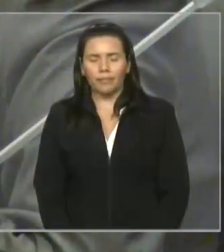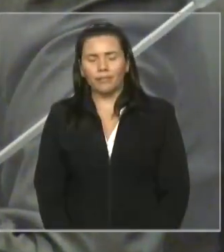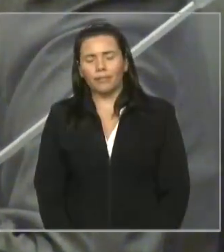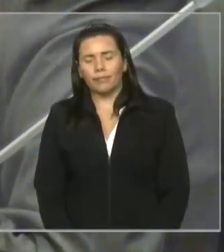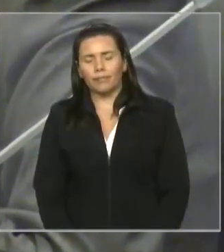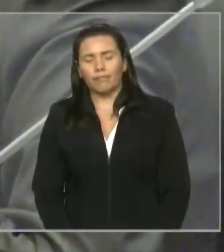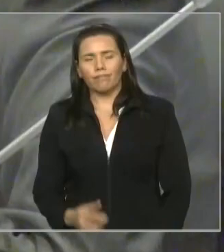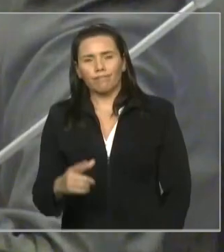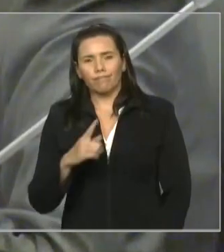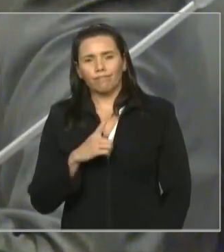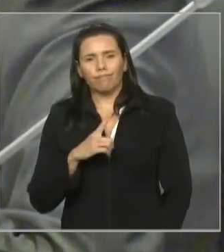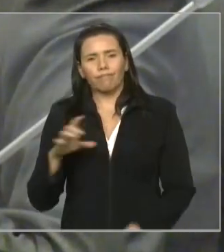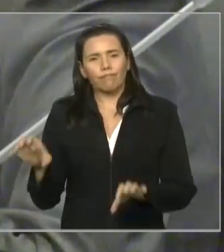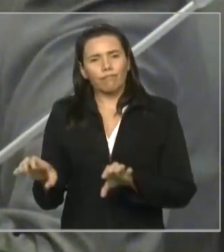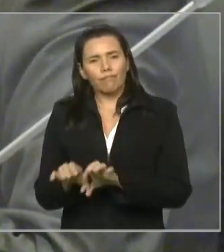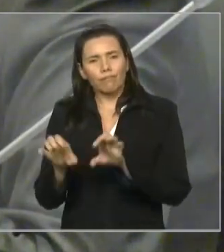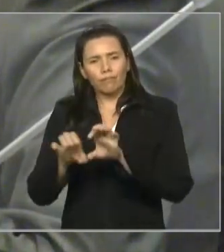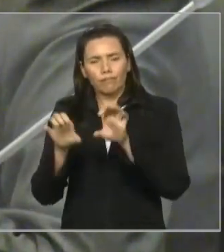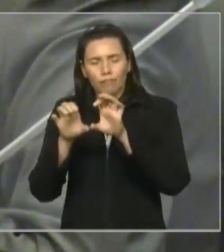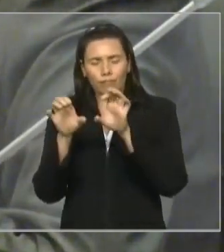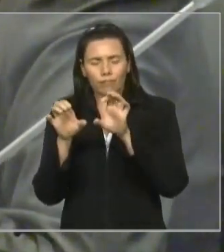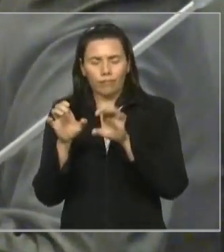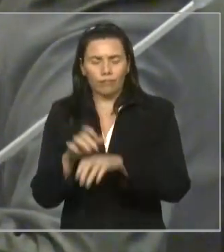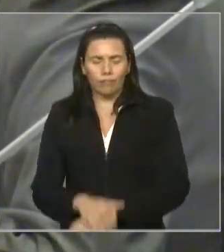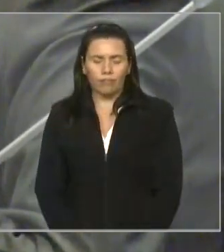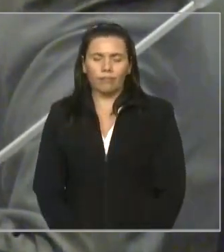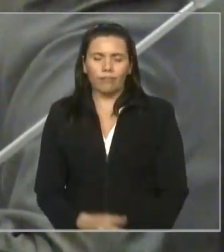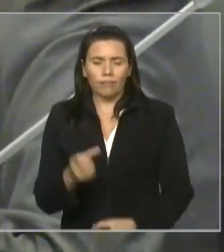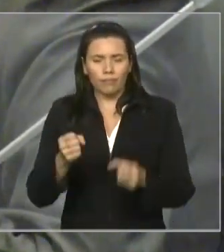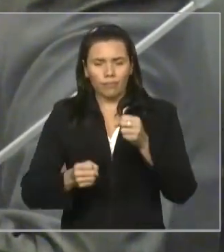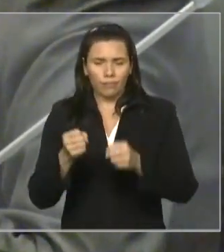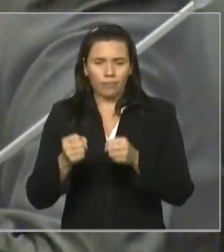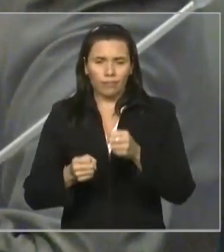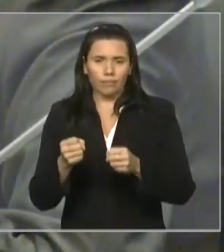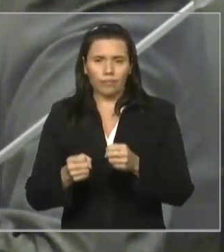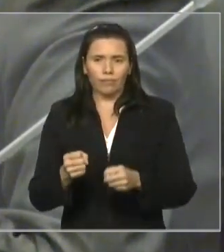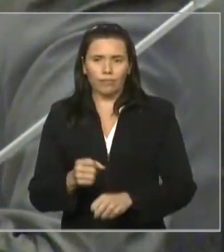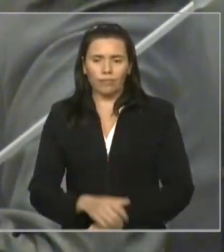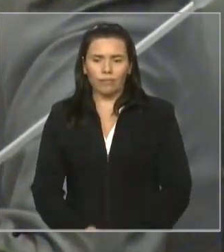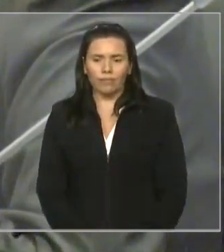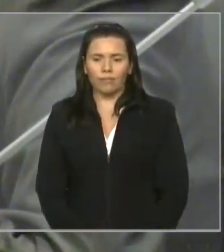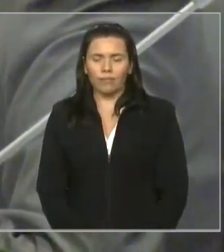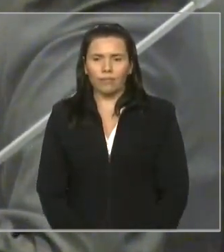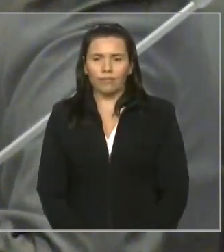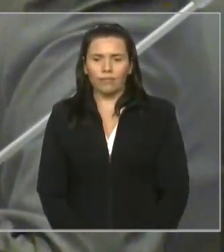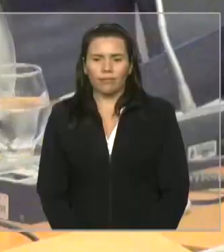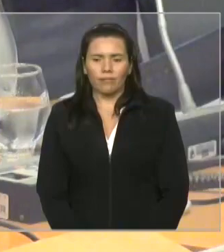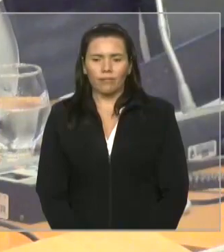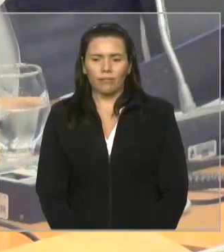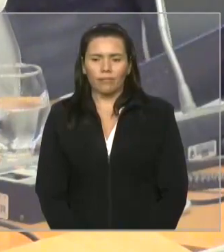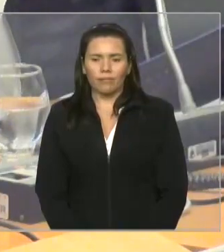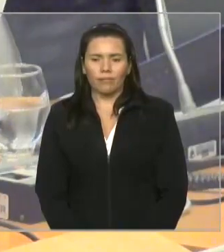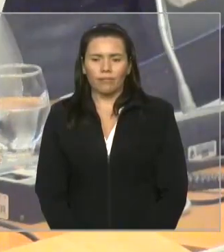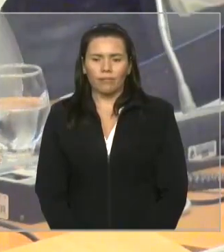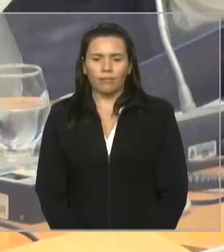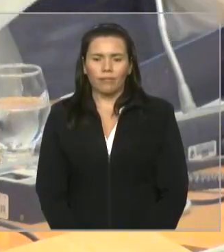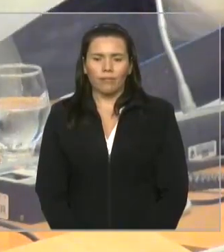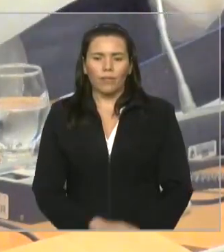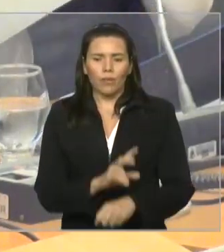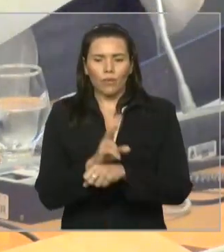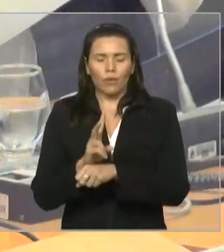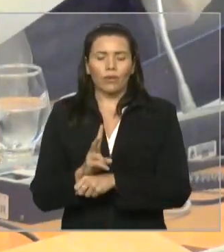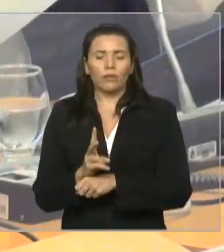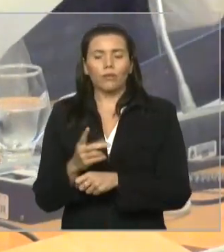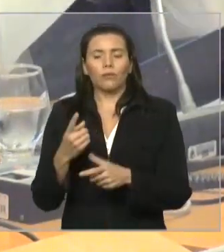eles têm toda uma estrutura, carros, viaturas, motoristas, guardas. O problema é que eles